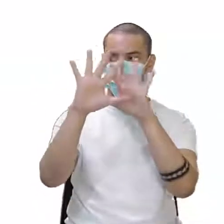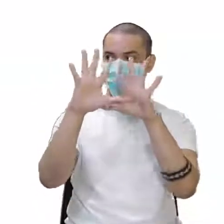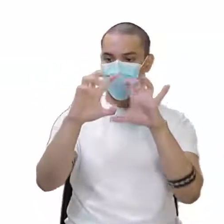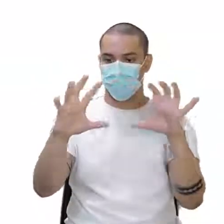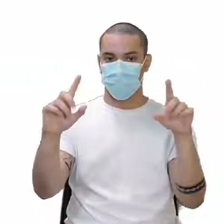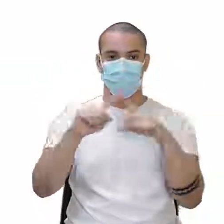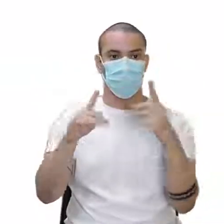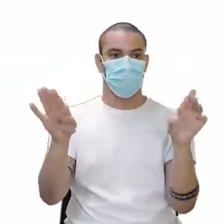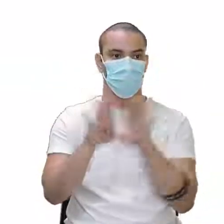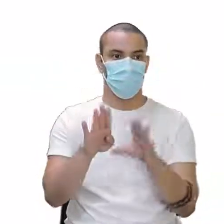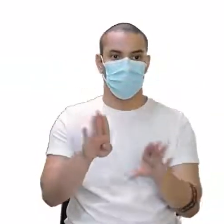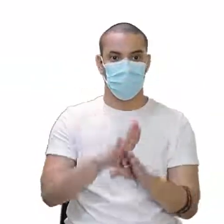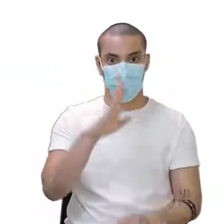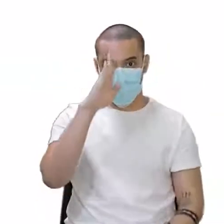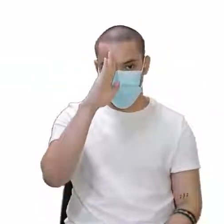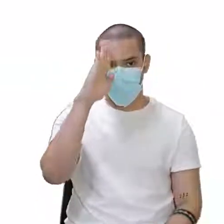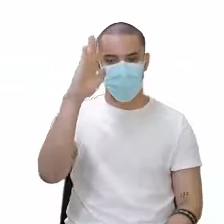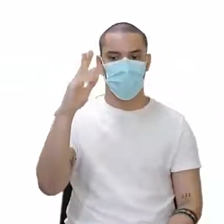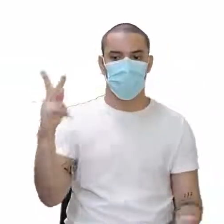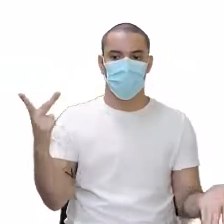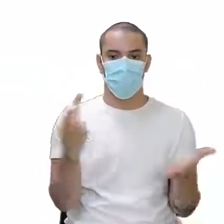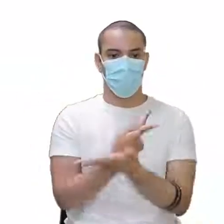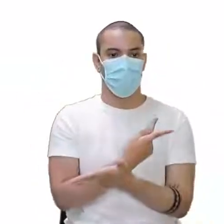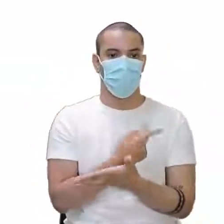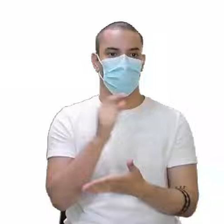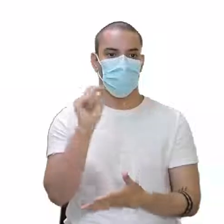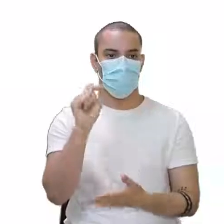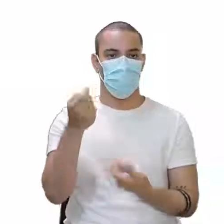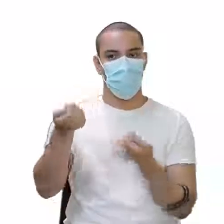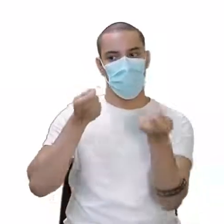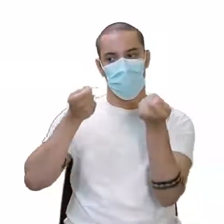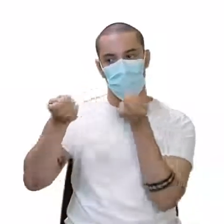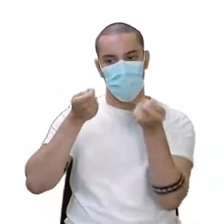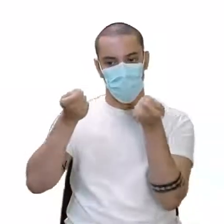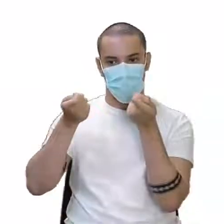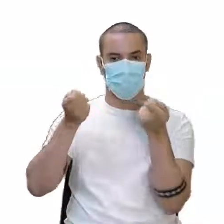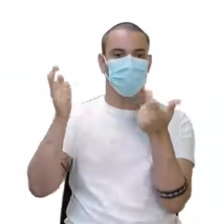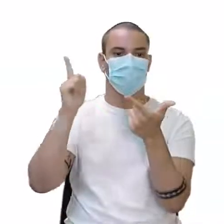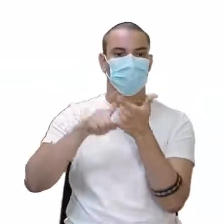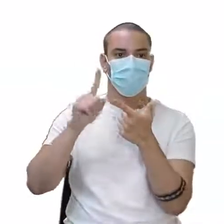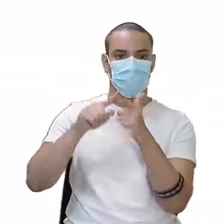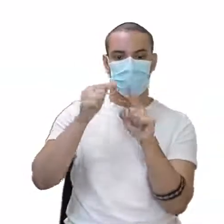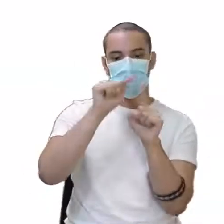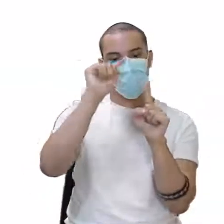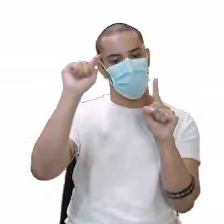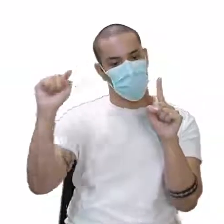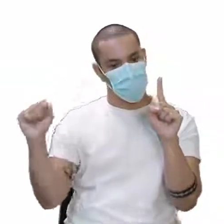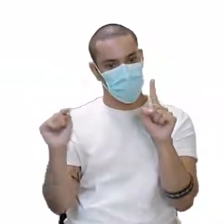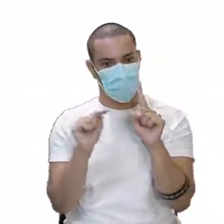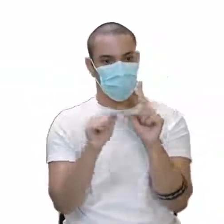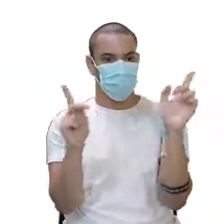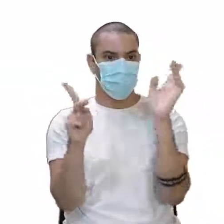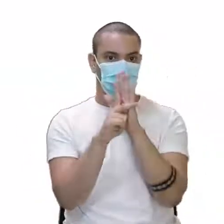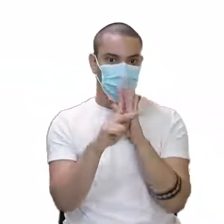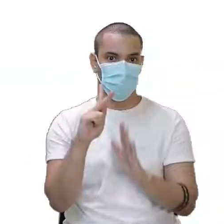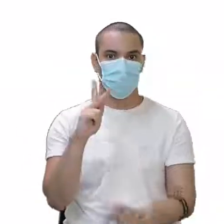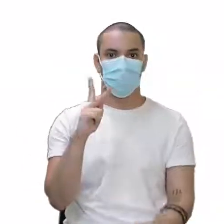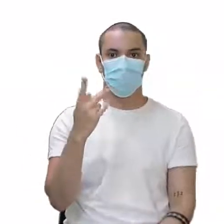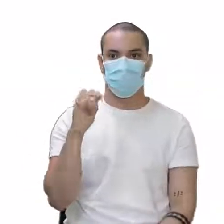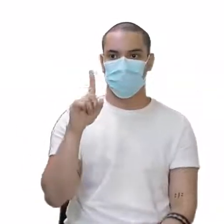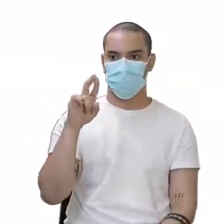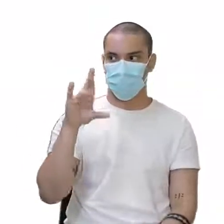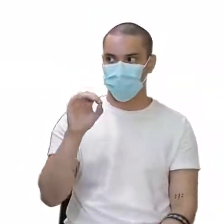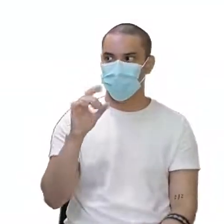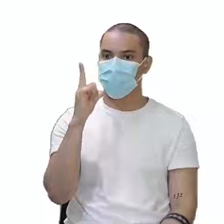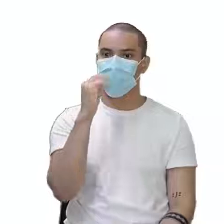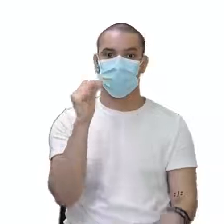ser fundamental para que haja esse controle, esse ciclo hidrológico, tá? Junto